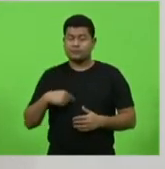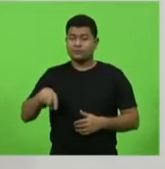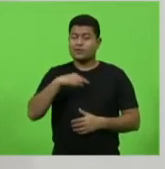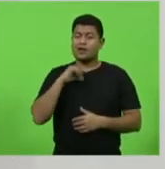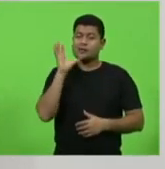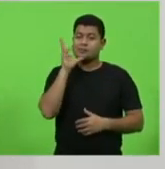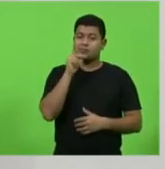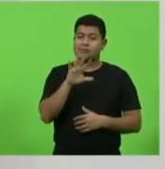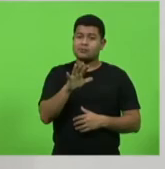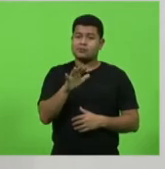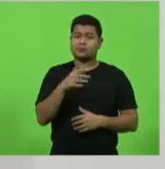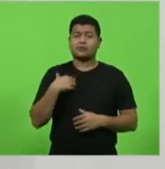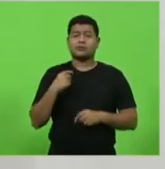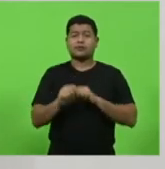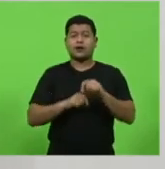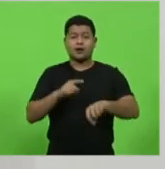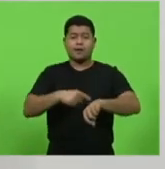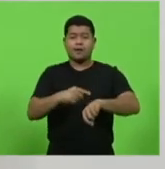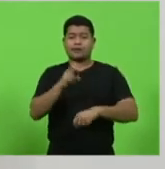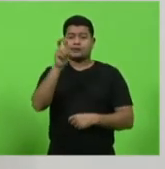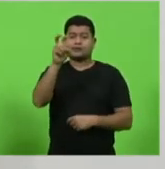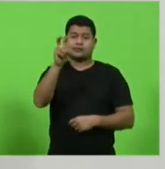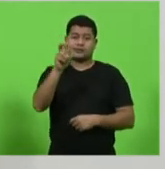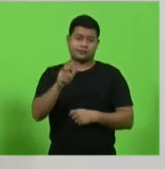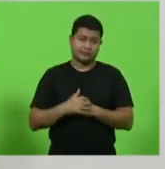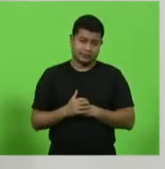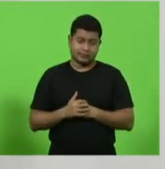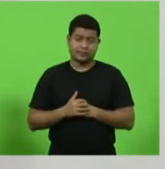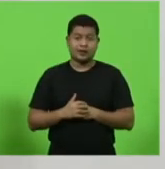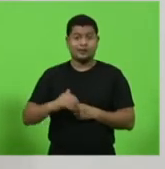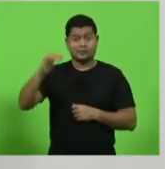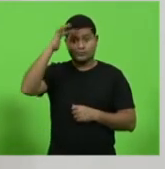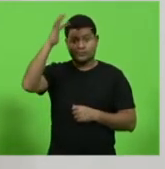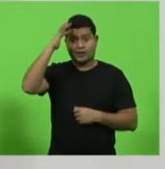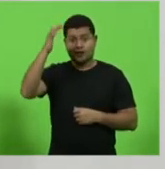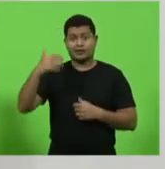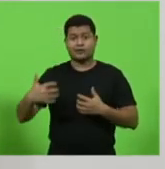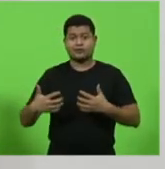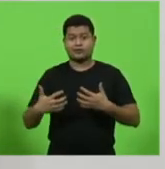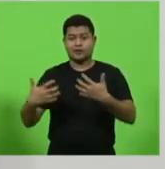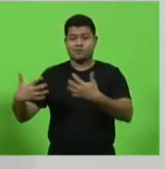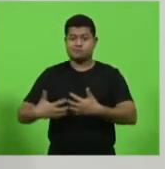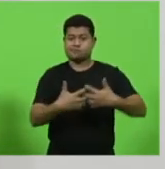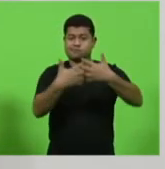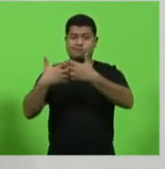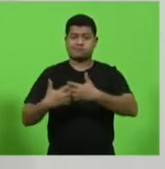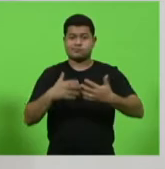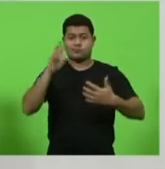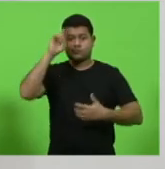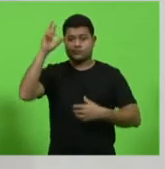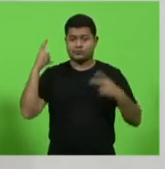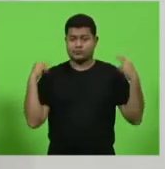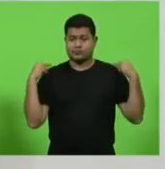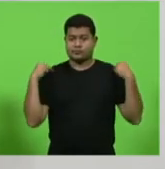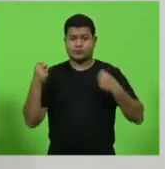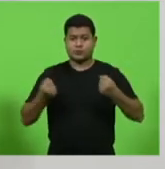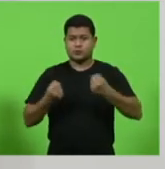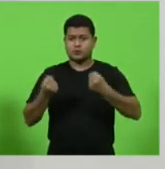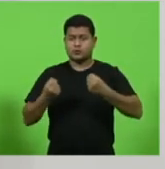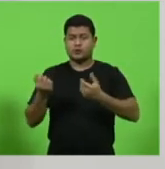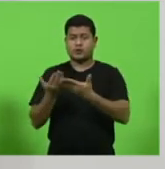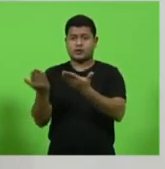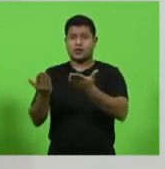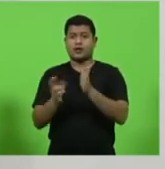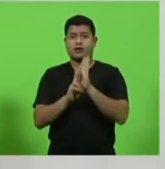demorando quase 5 horas. Então, imagine o caminhoneiro, o representante